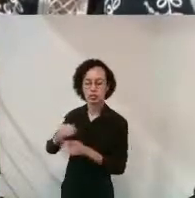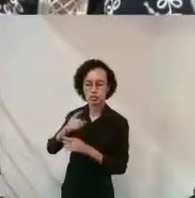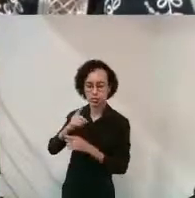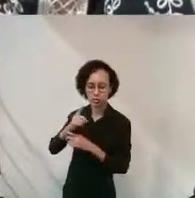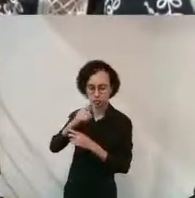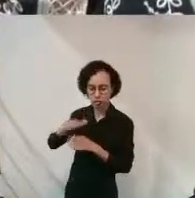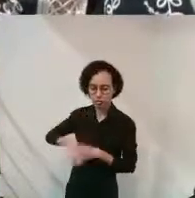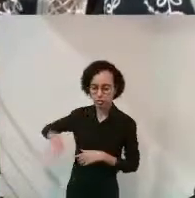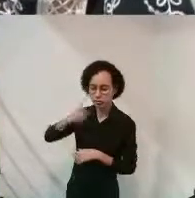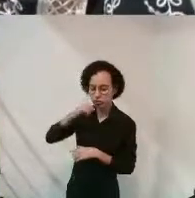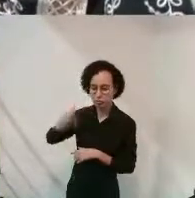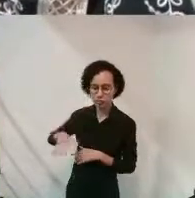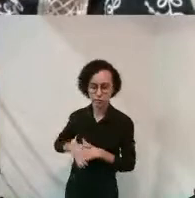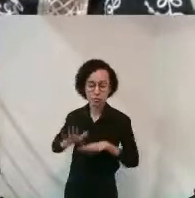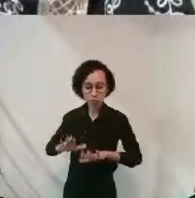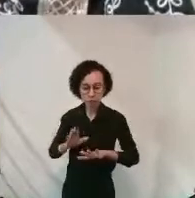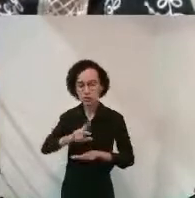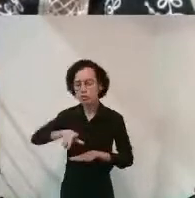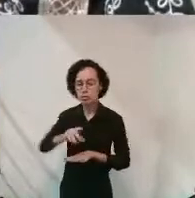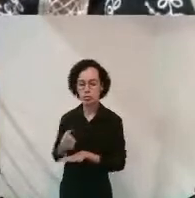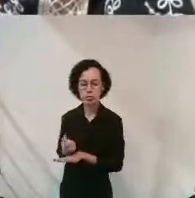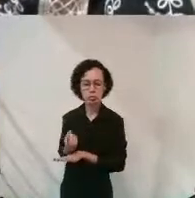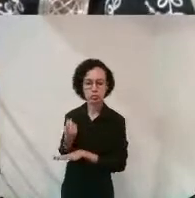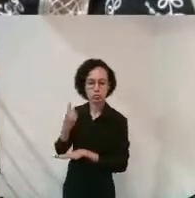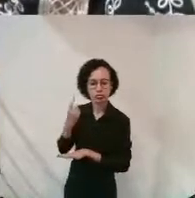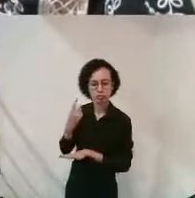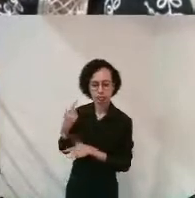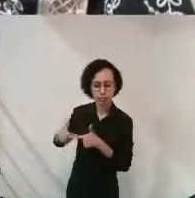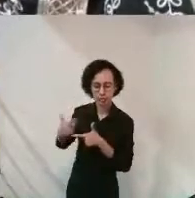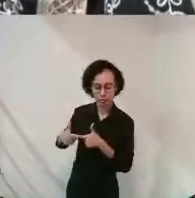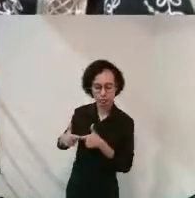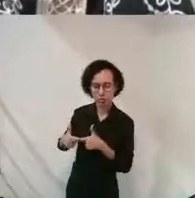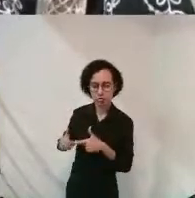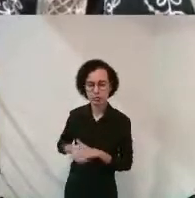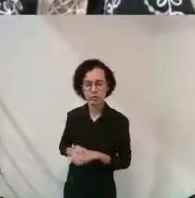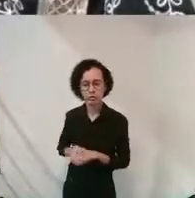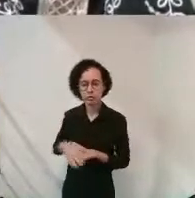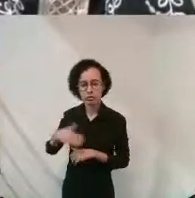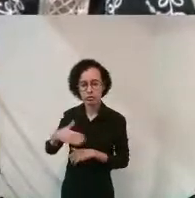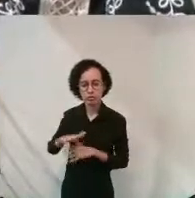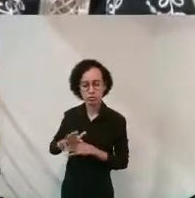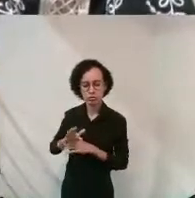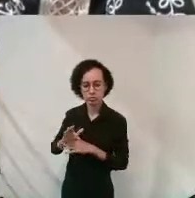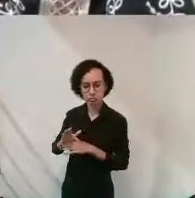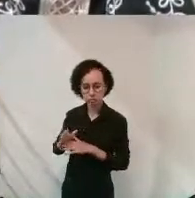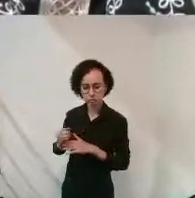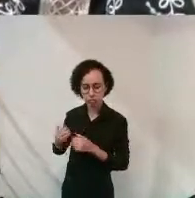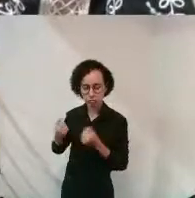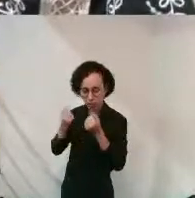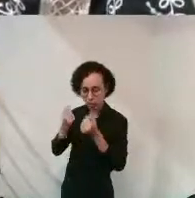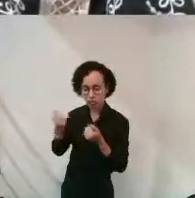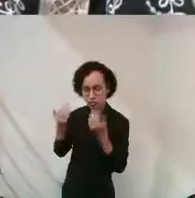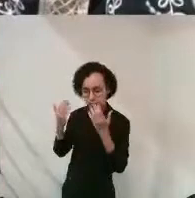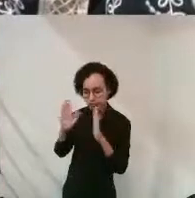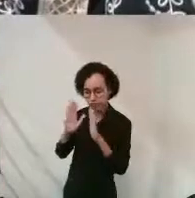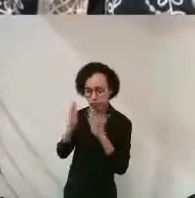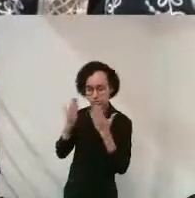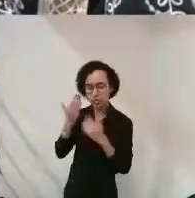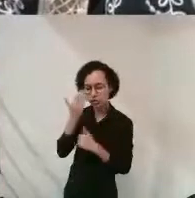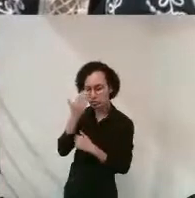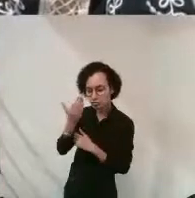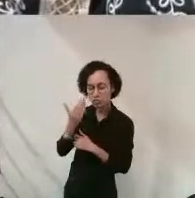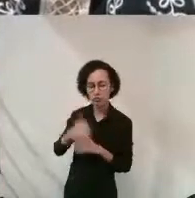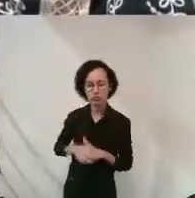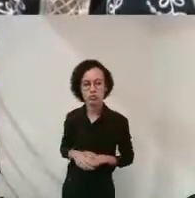colocados. Mas isso não é o único problema, talvez esse seja o mais exposto. Nós temos aí uma gama de